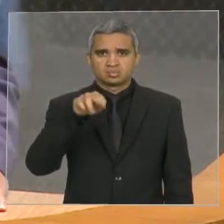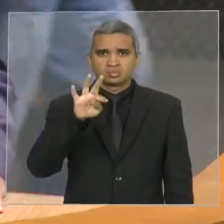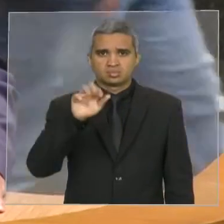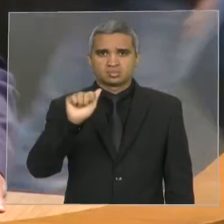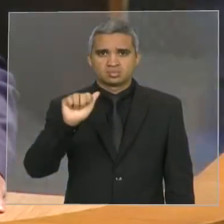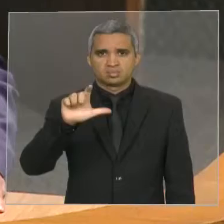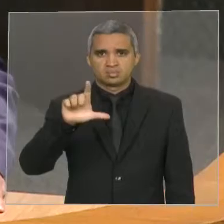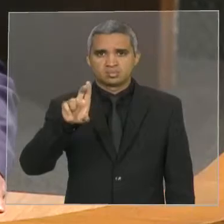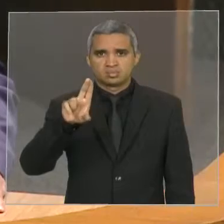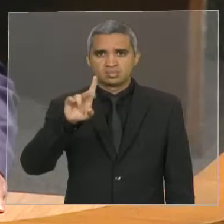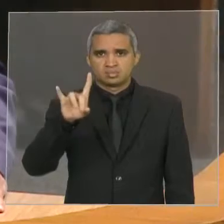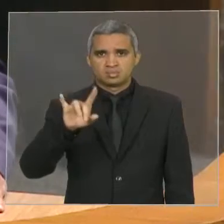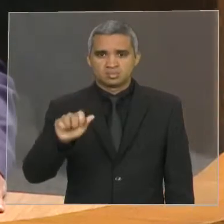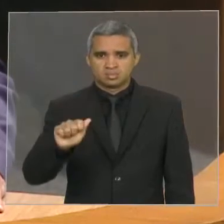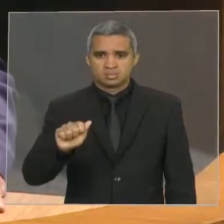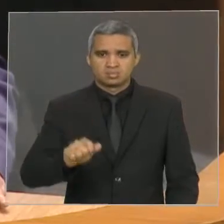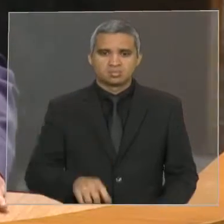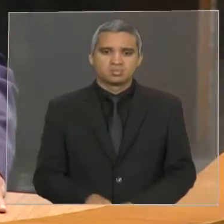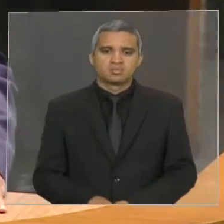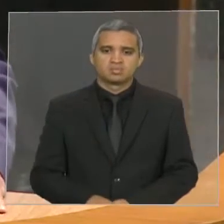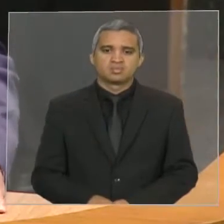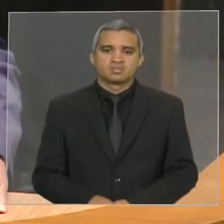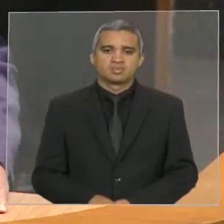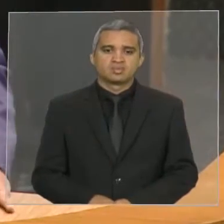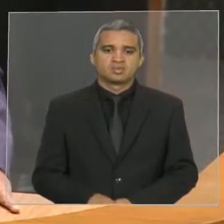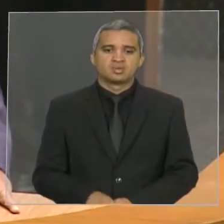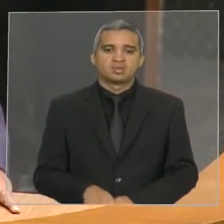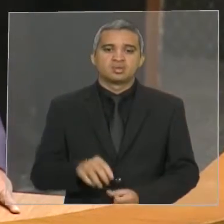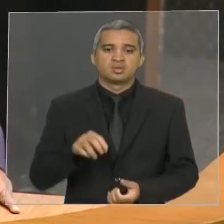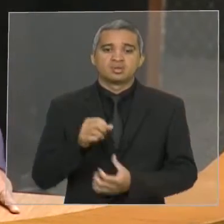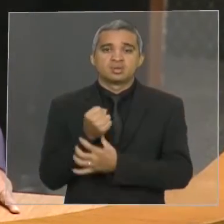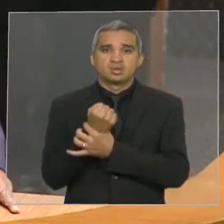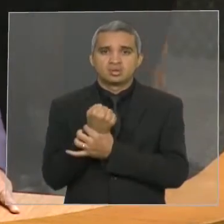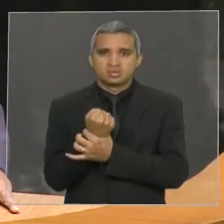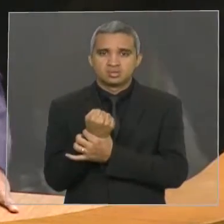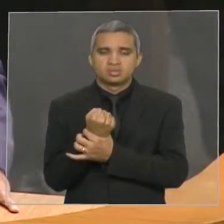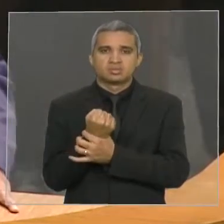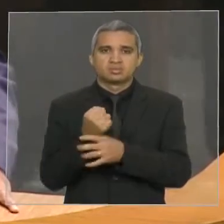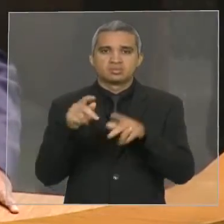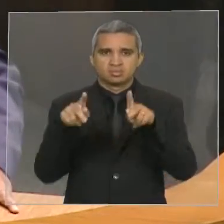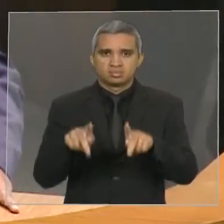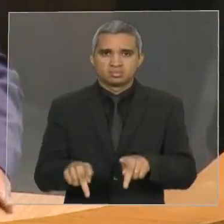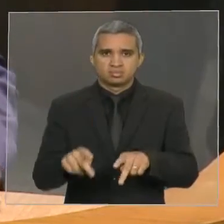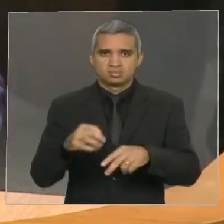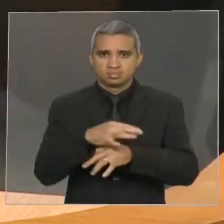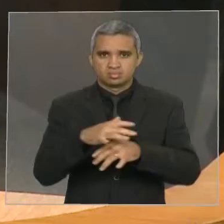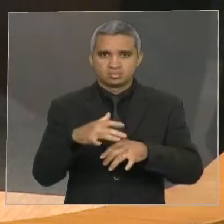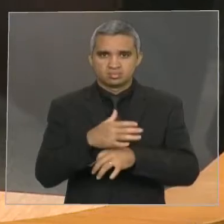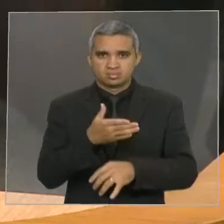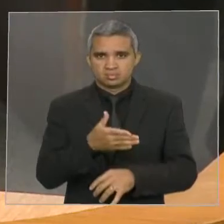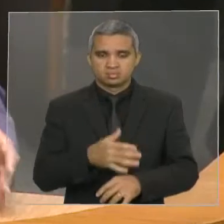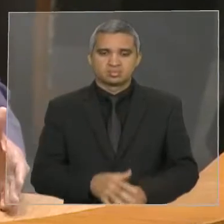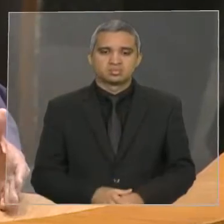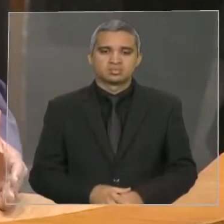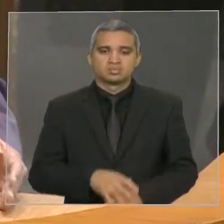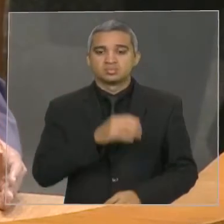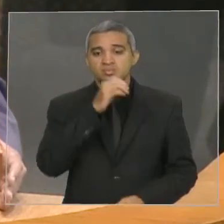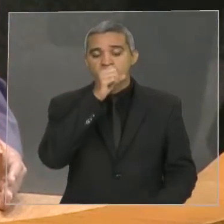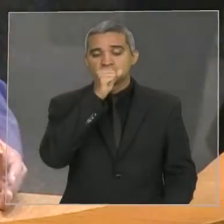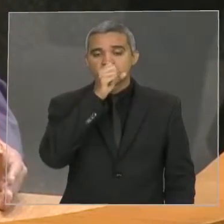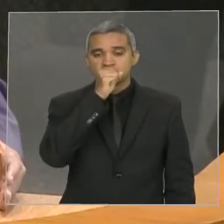porque garante mais segurança à população daquela cidade. E, no sábado,